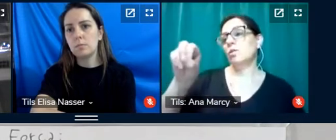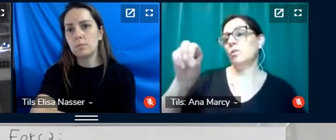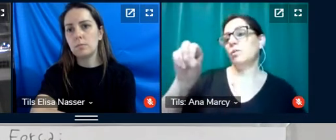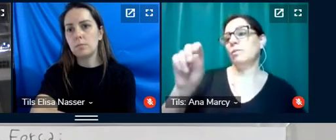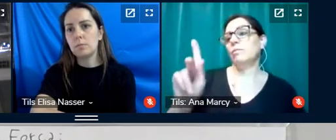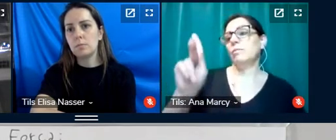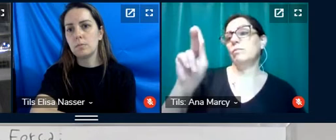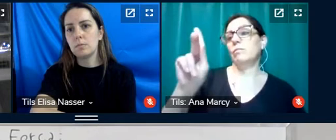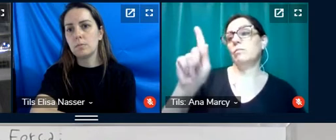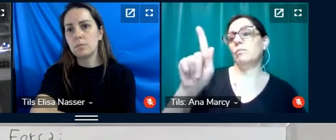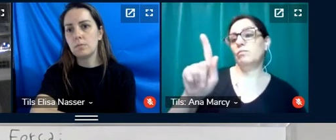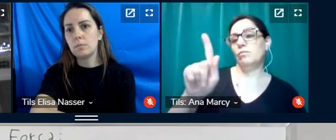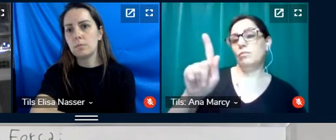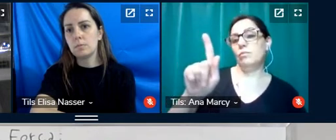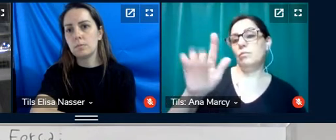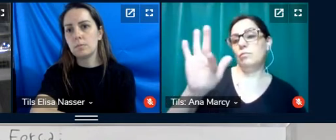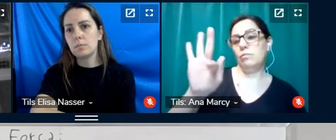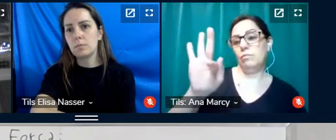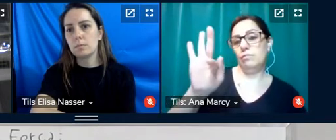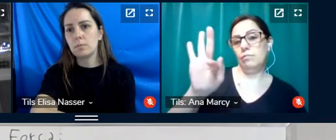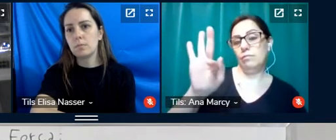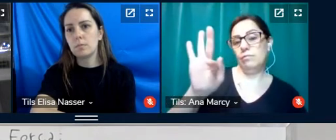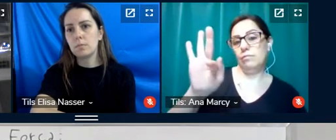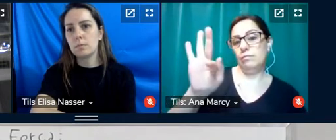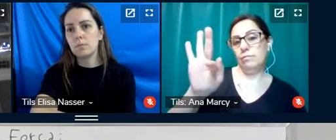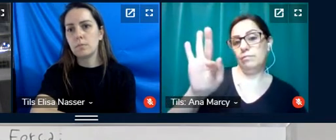50 kg força, vamos supor. Né?